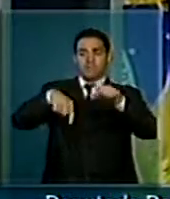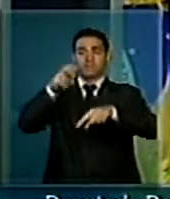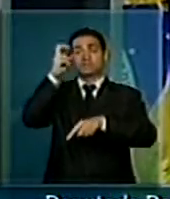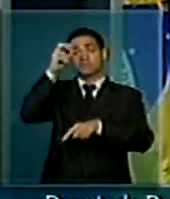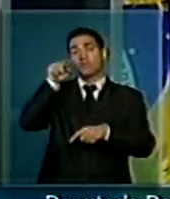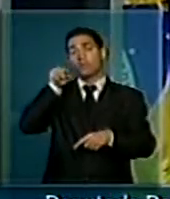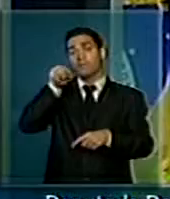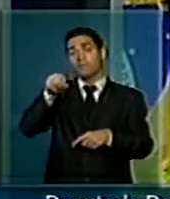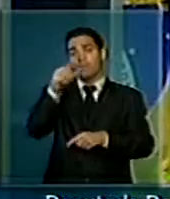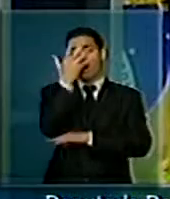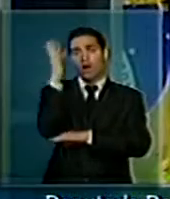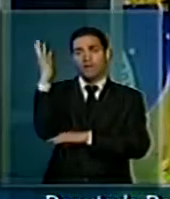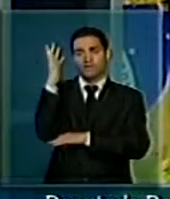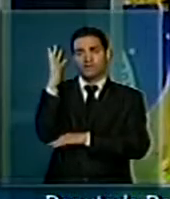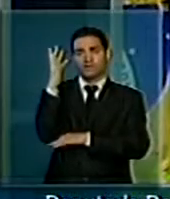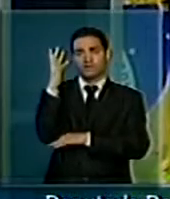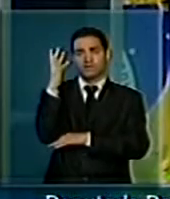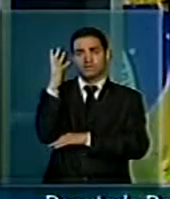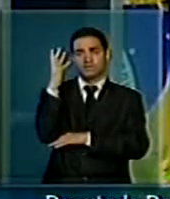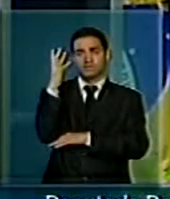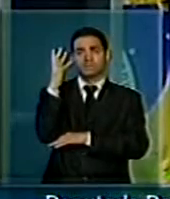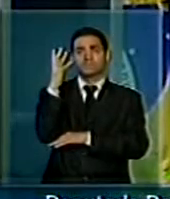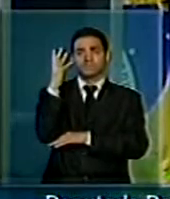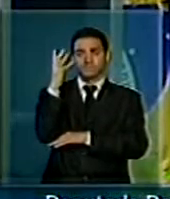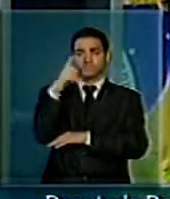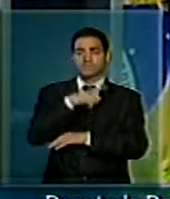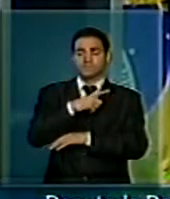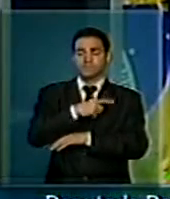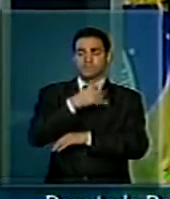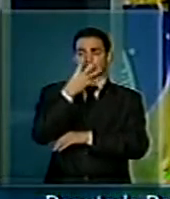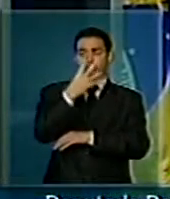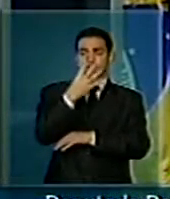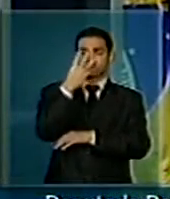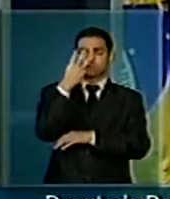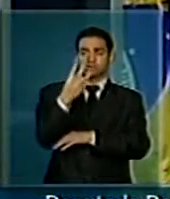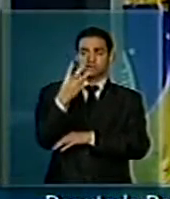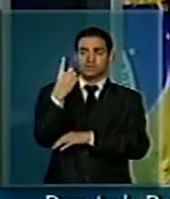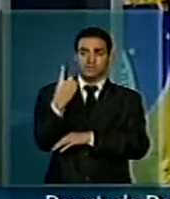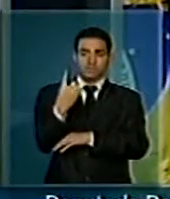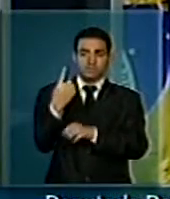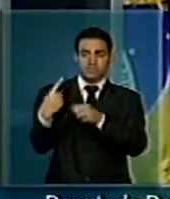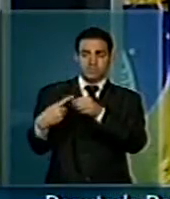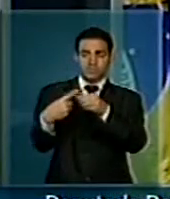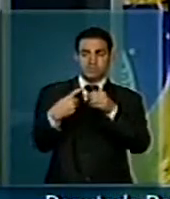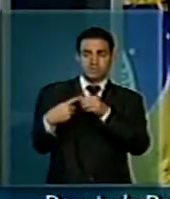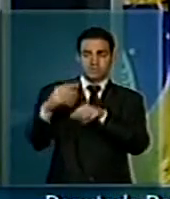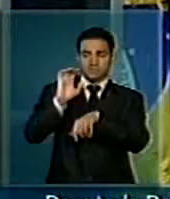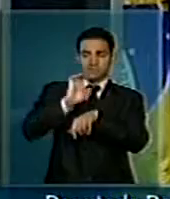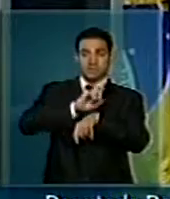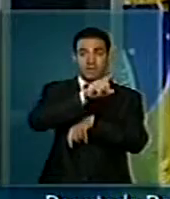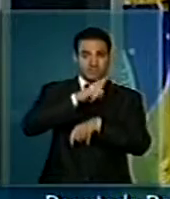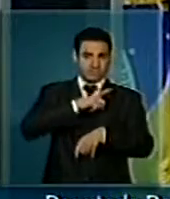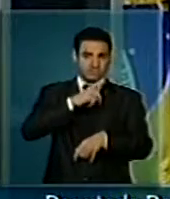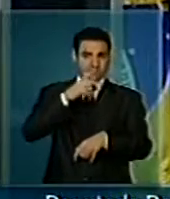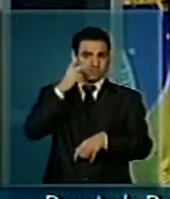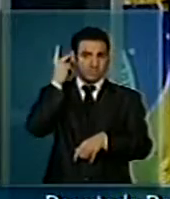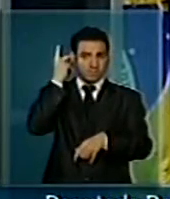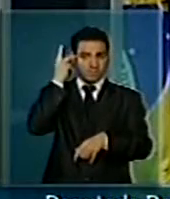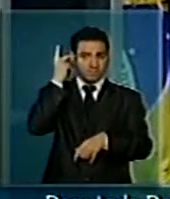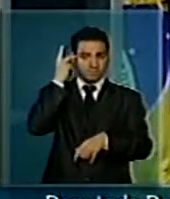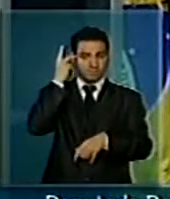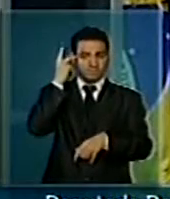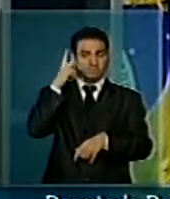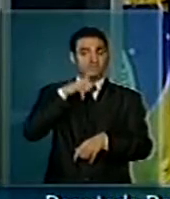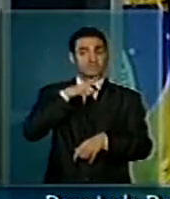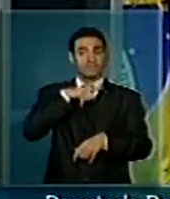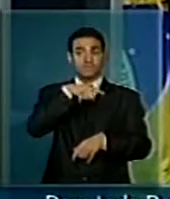mil mudas de árvores nativas nos 431 municípios do estado de São Paulo, onde através